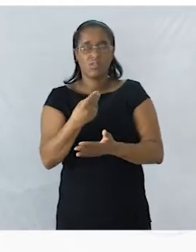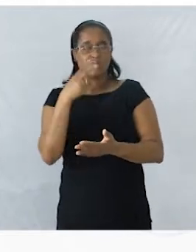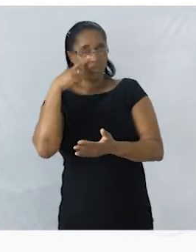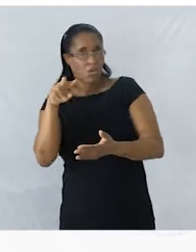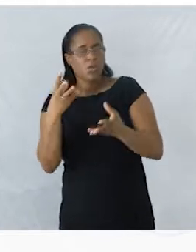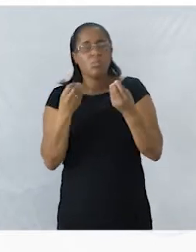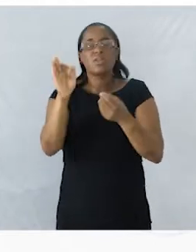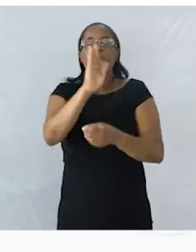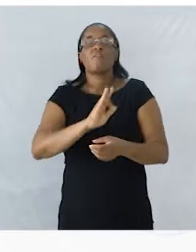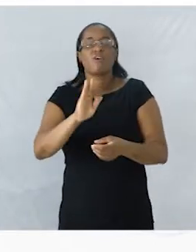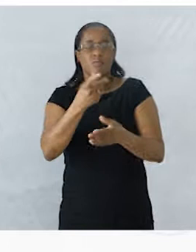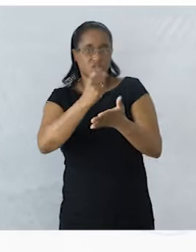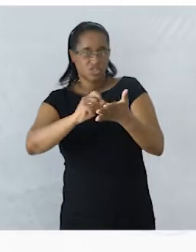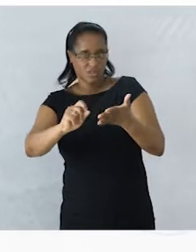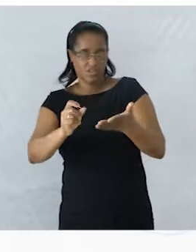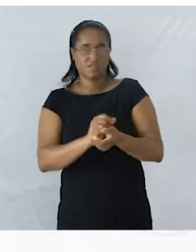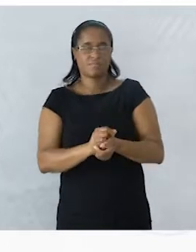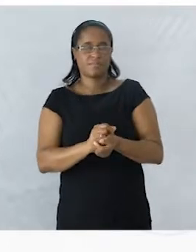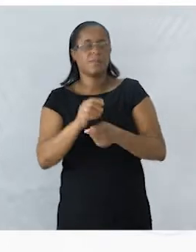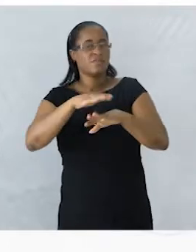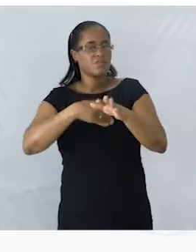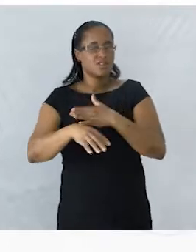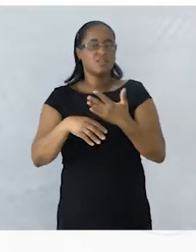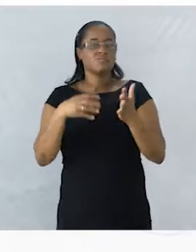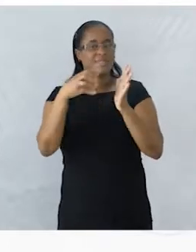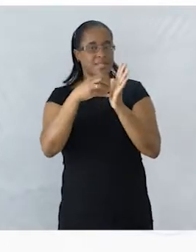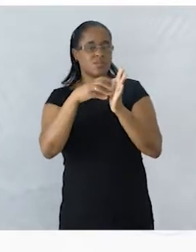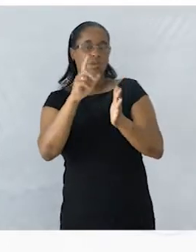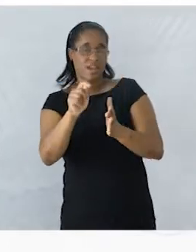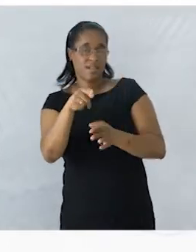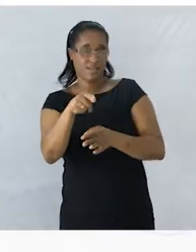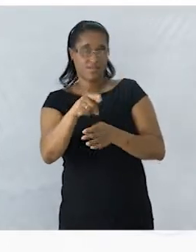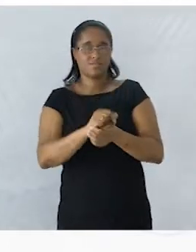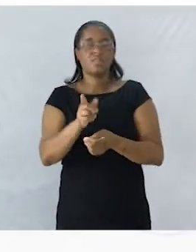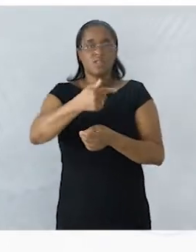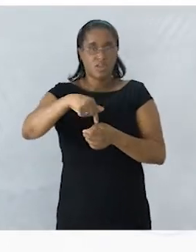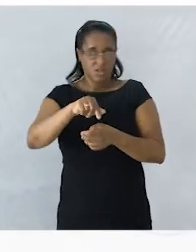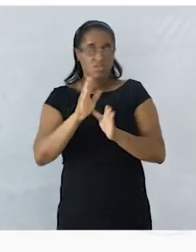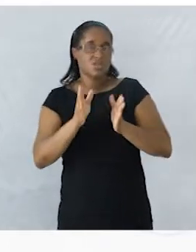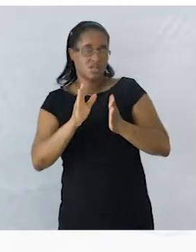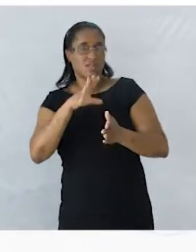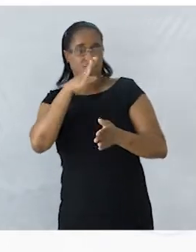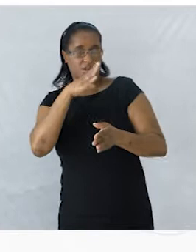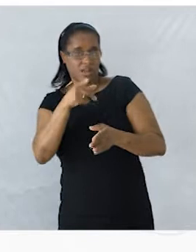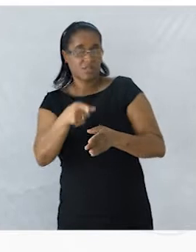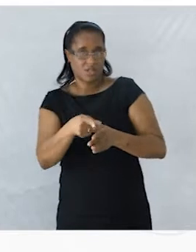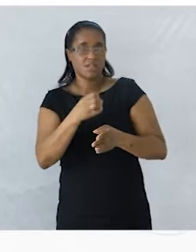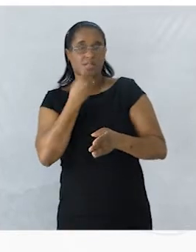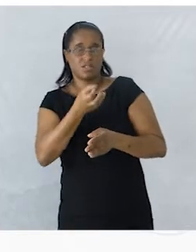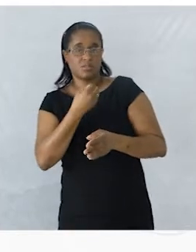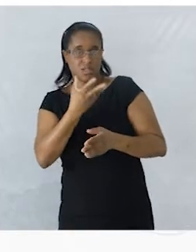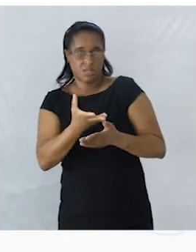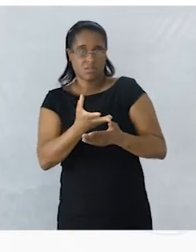formas de escrever. Empregamos o símbolo E, esse símbolo, que nós já falamos aqui na explicação, que se